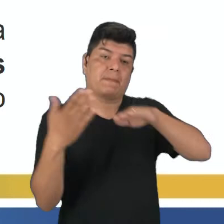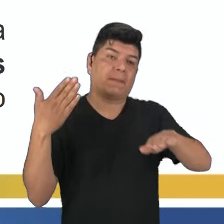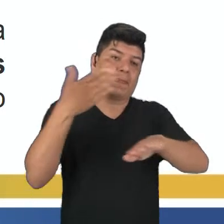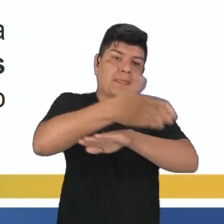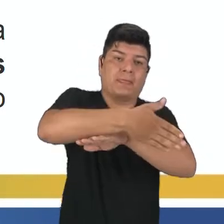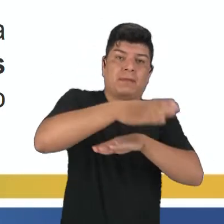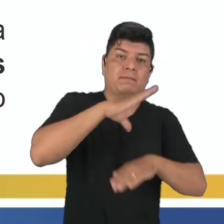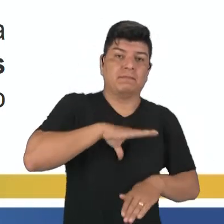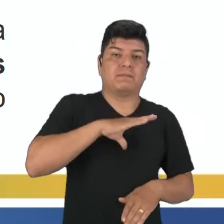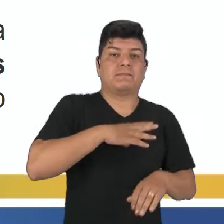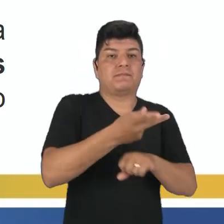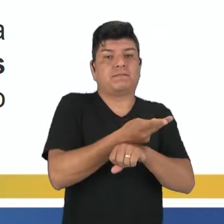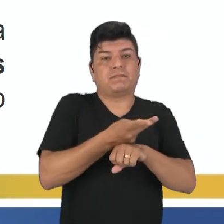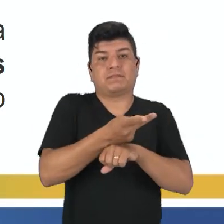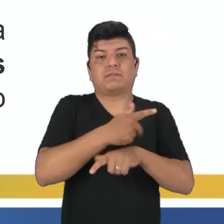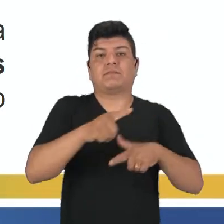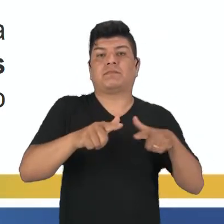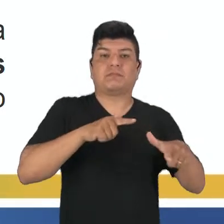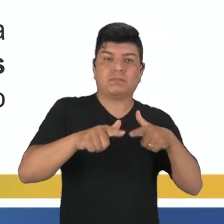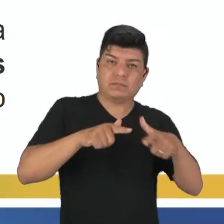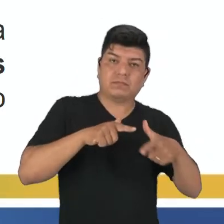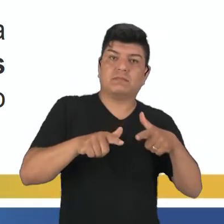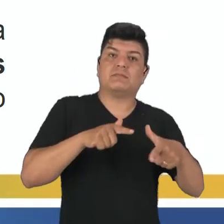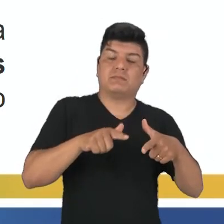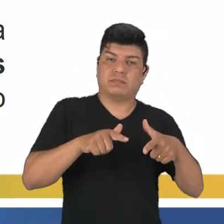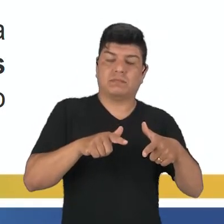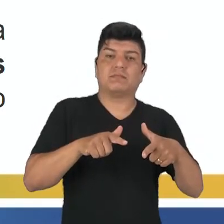cidades em busca de emprego.